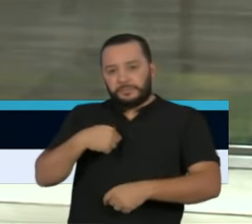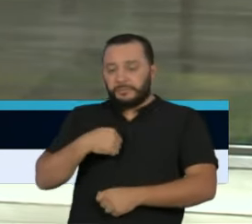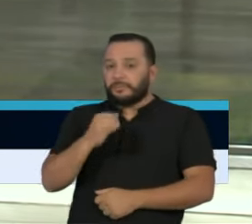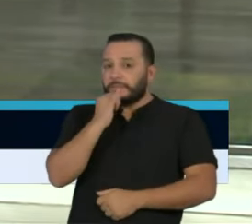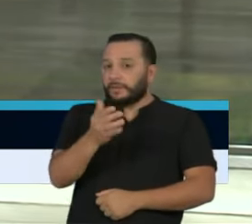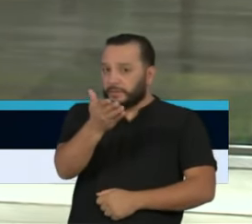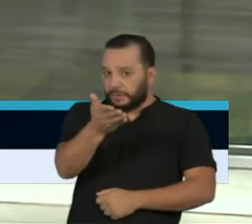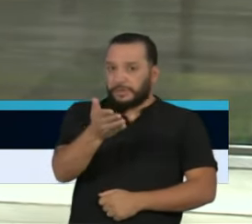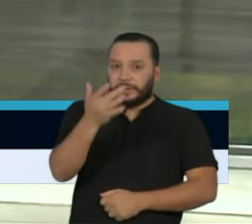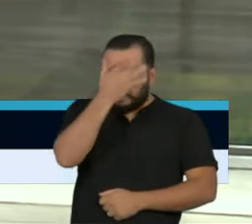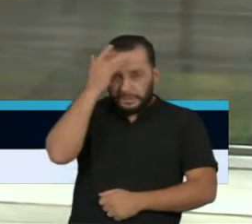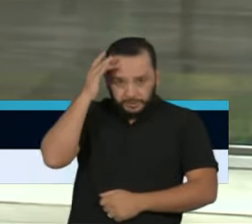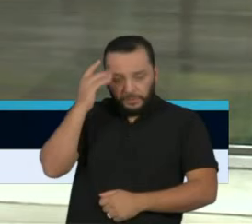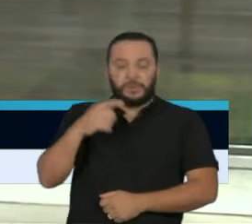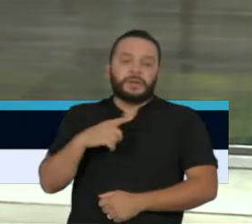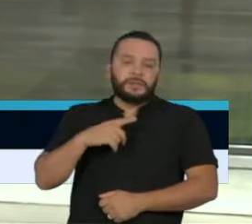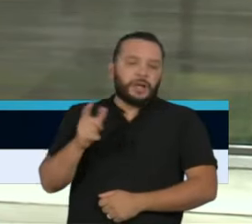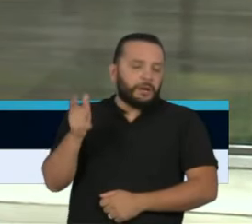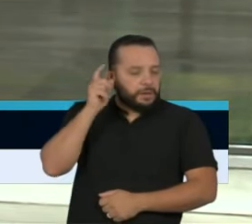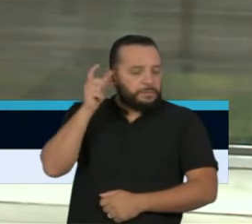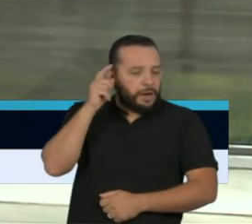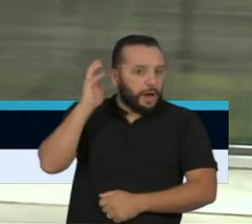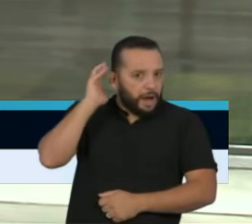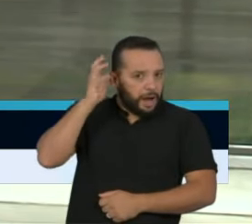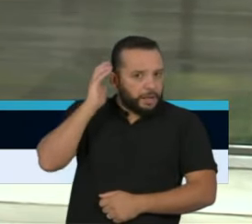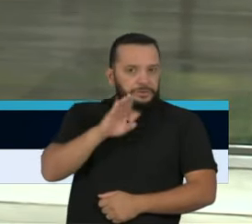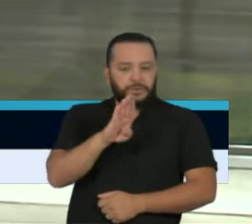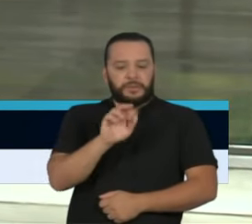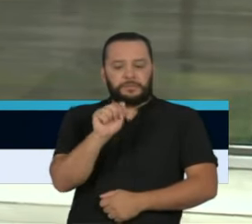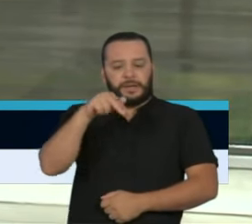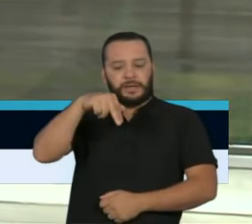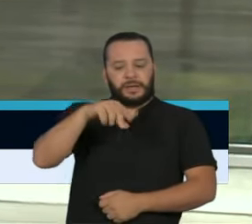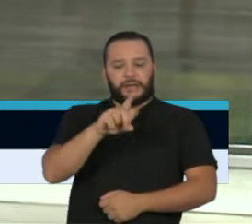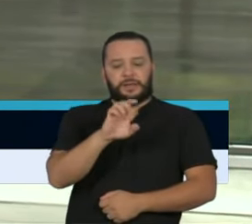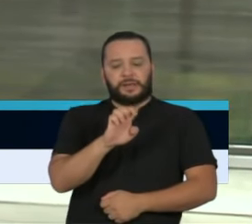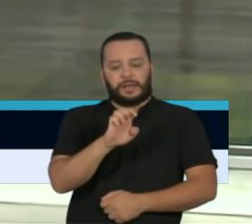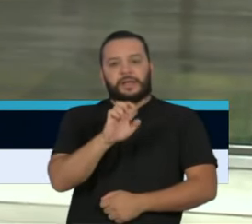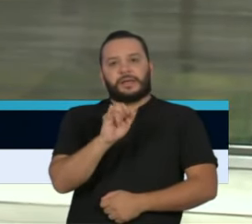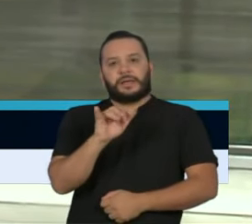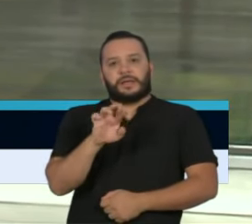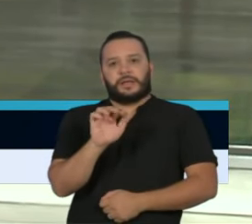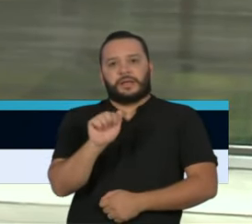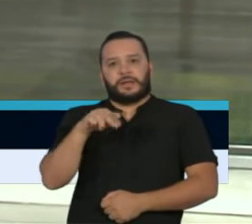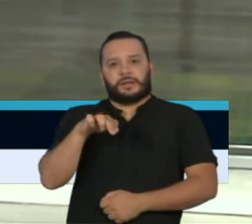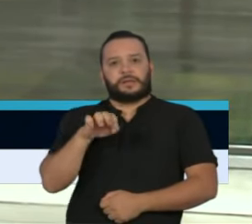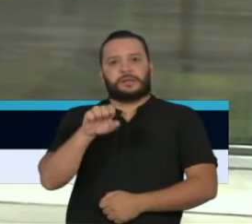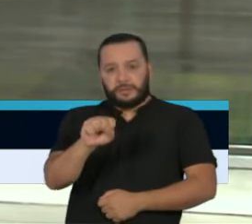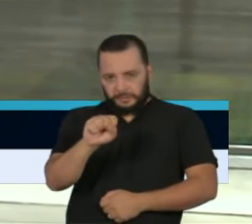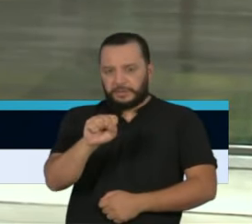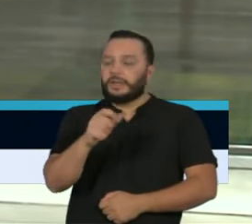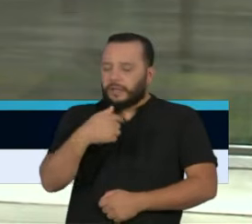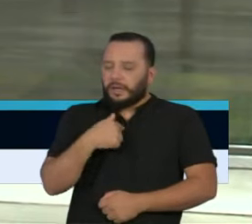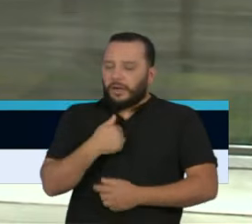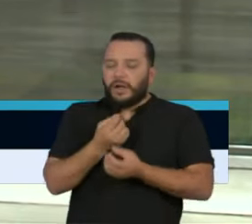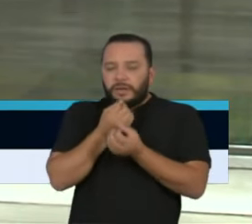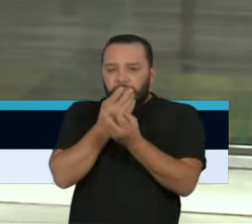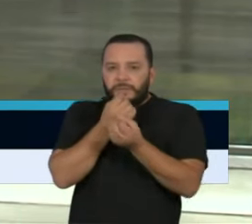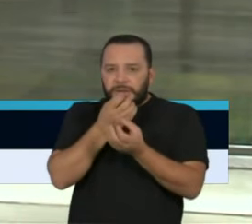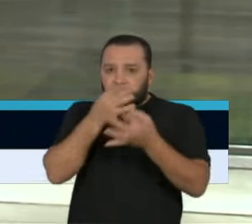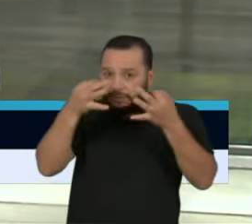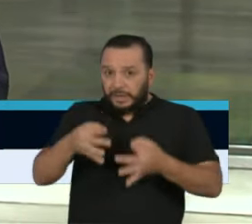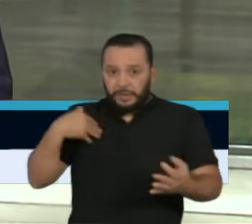os ouvintes da Rádio Bandeirantes não sejam prejudicados, para dar a informação o mais breve possível, ainda